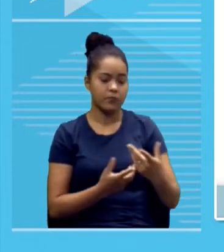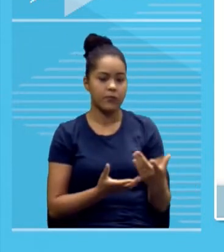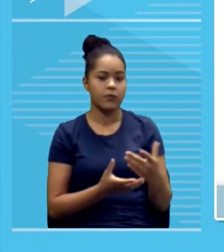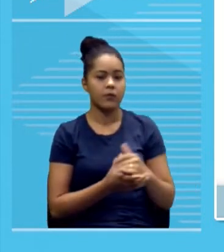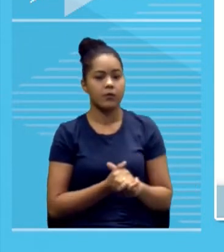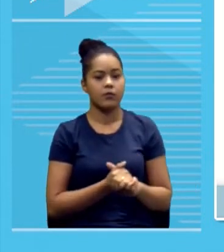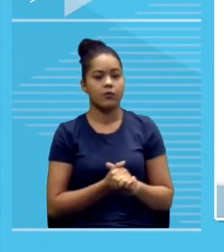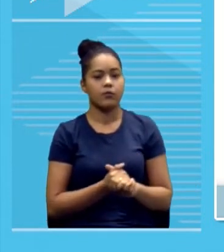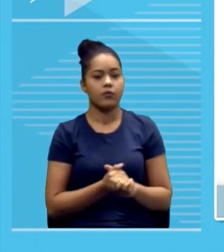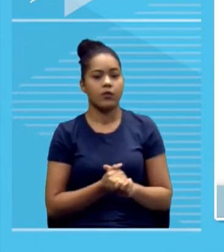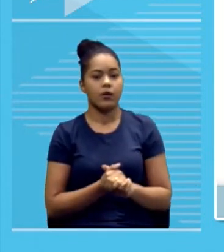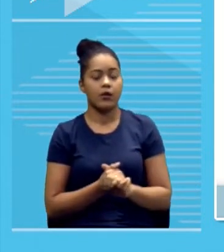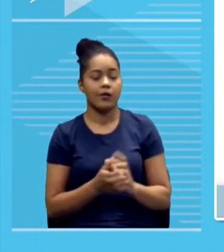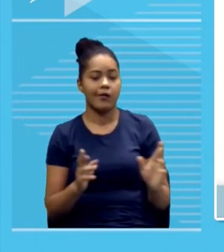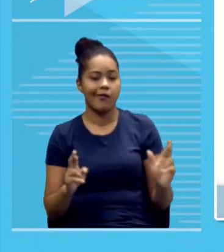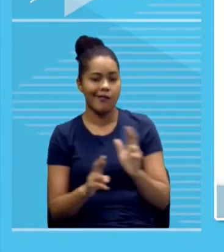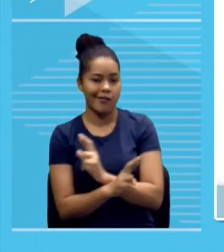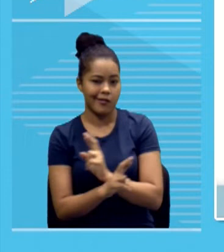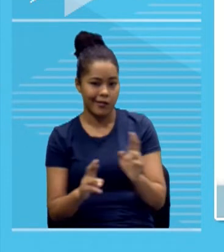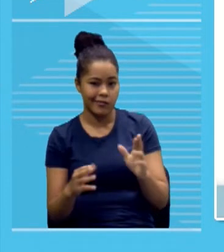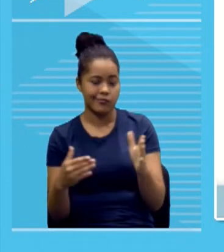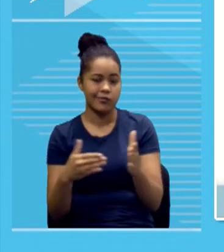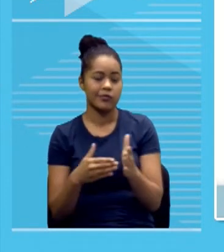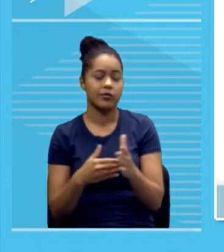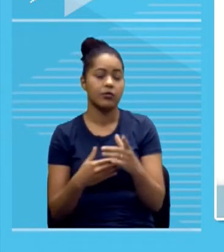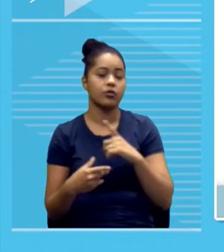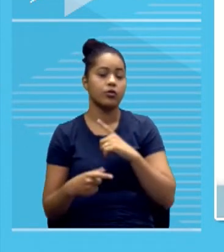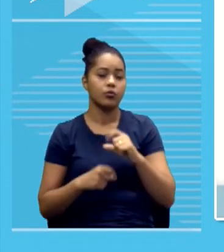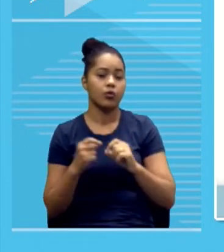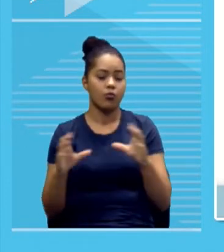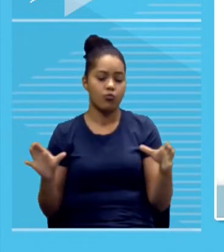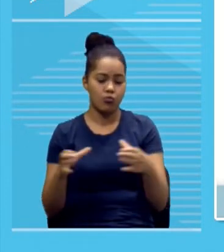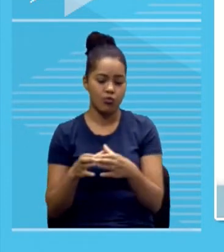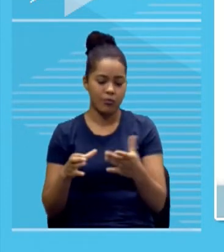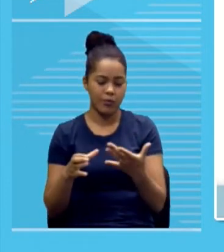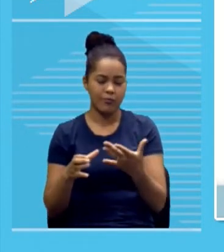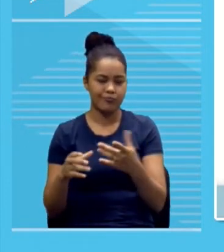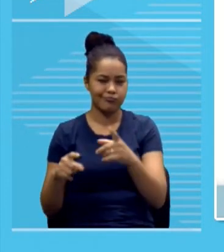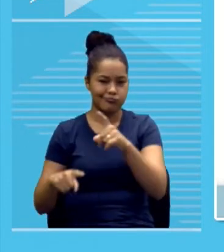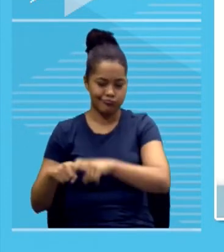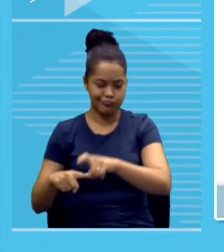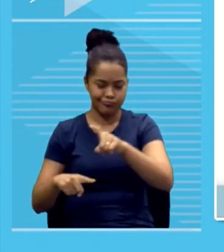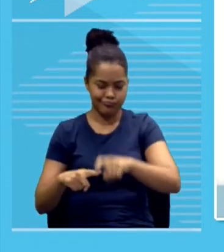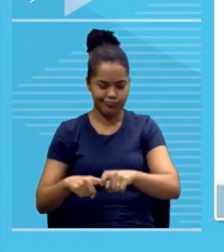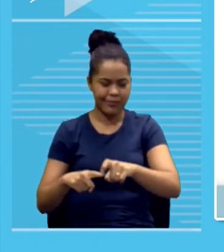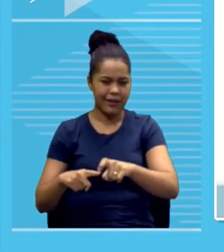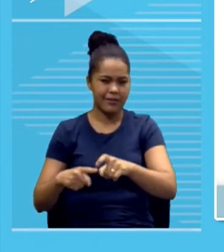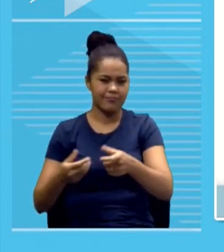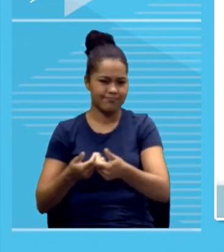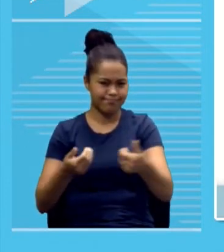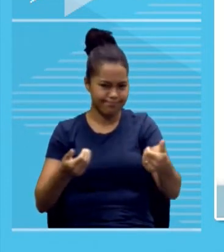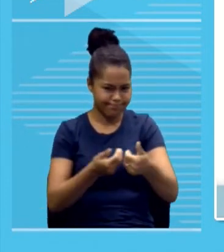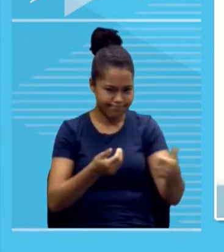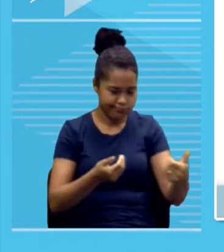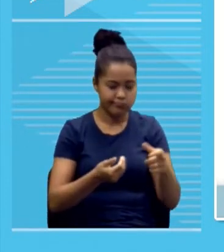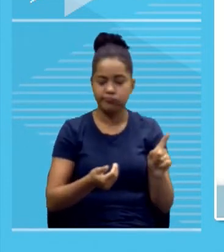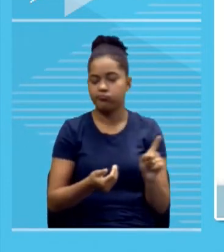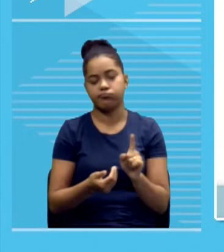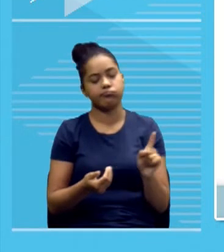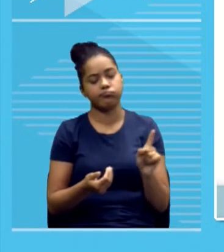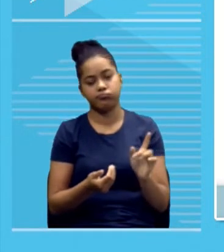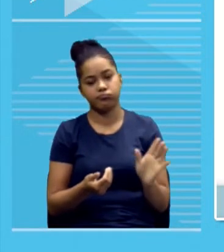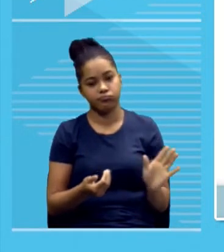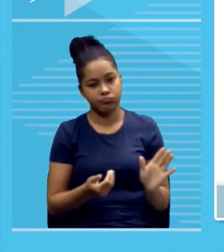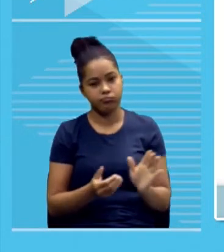resistores, eu vou estar falando de um conjunto completo. Eu não vou separar os resistores nas suas funções. Eu